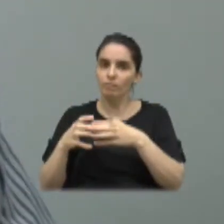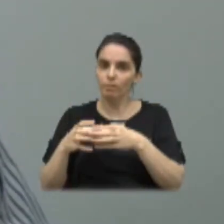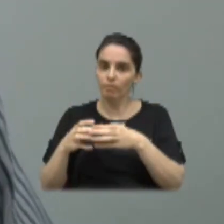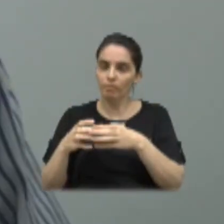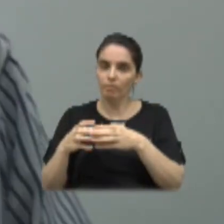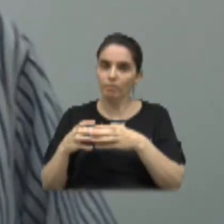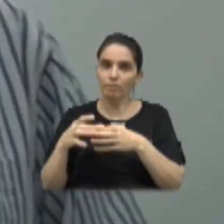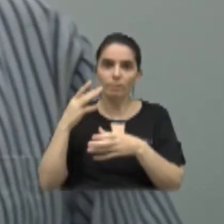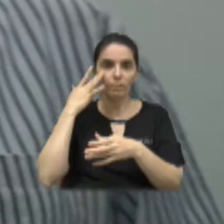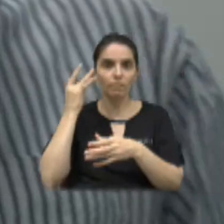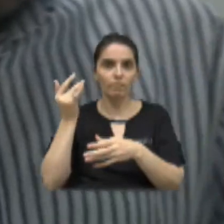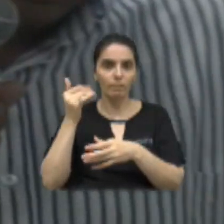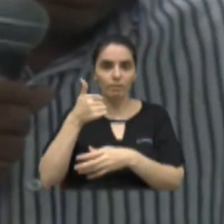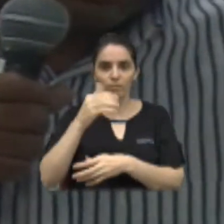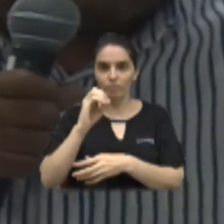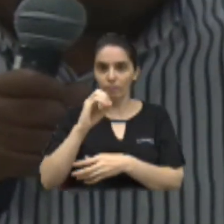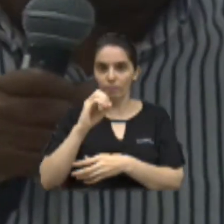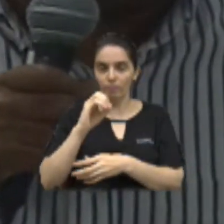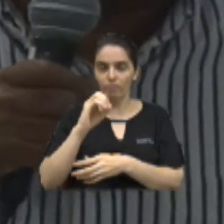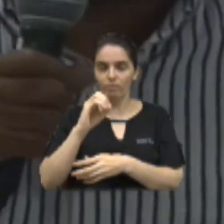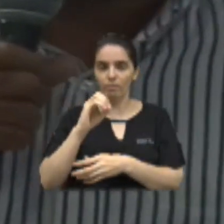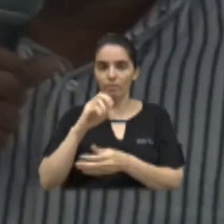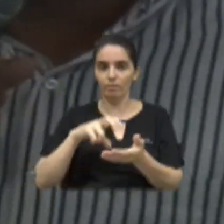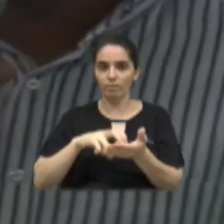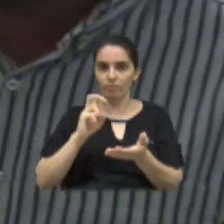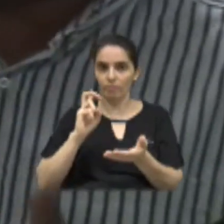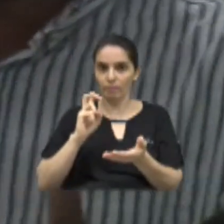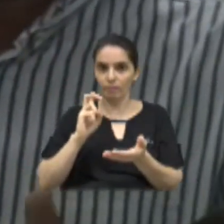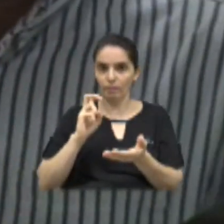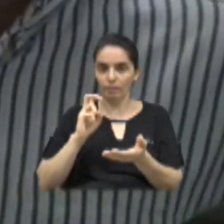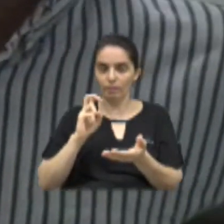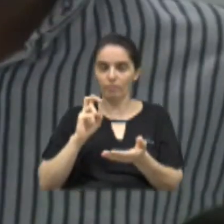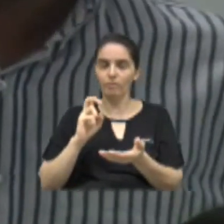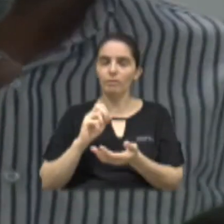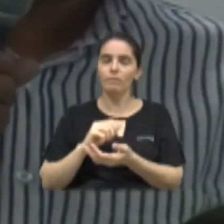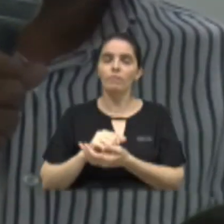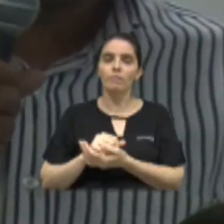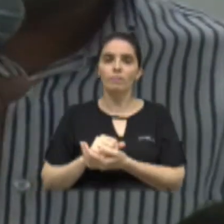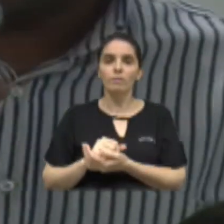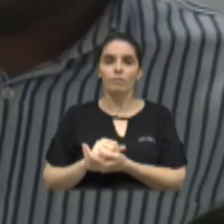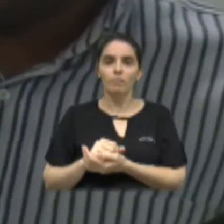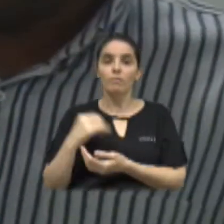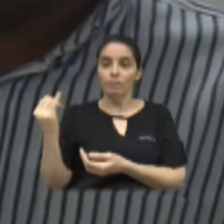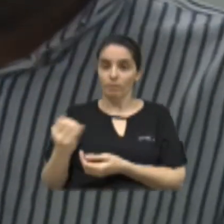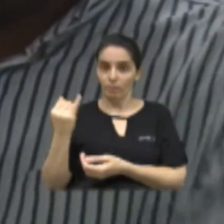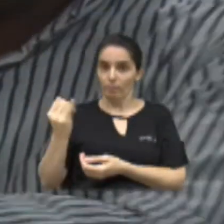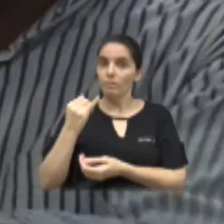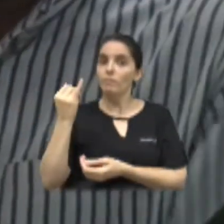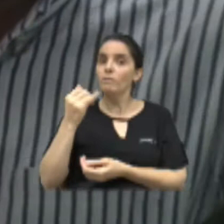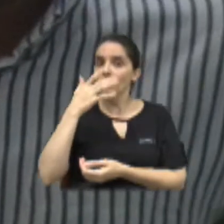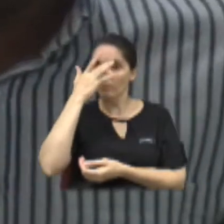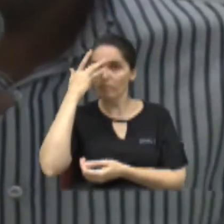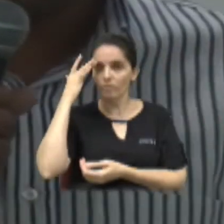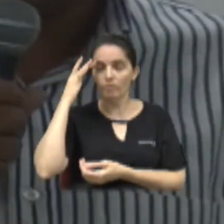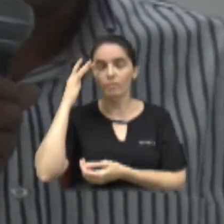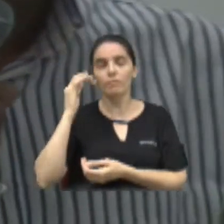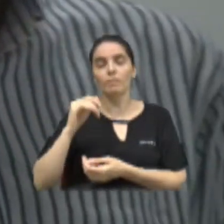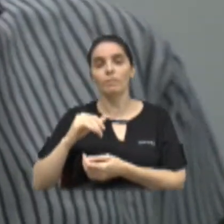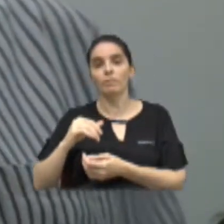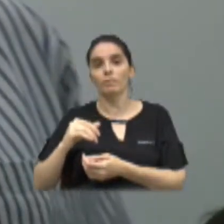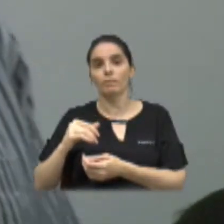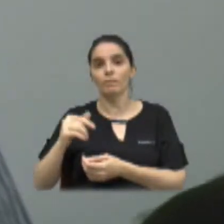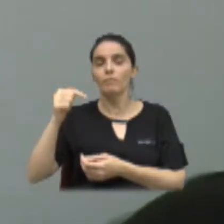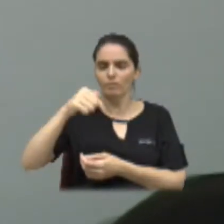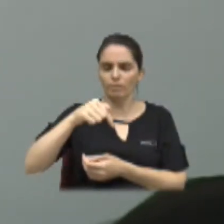amanhã às 10 horas, lá na Luiz Pântano, Novo Mundo. Seria importante os moradores, aqueles mesmos que estiveram